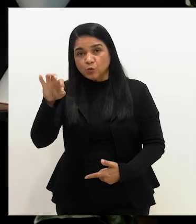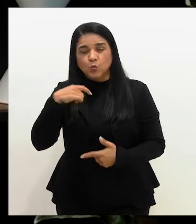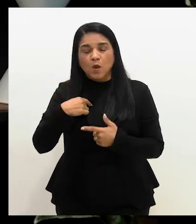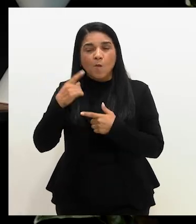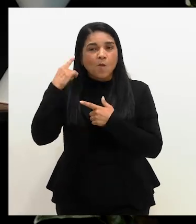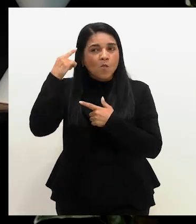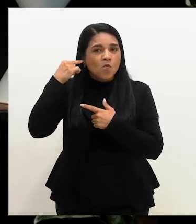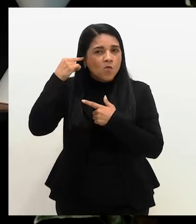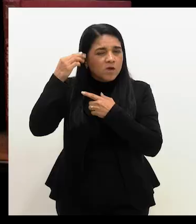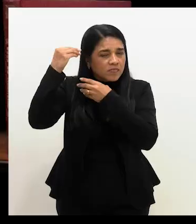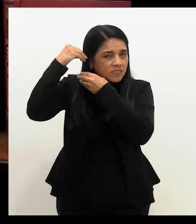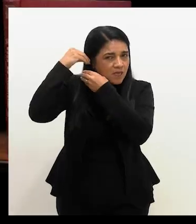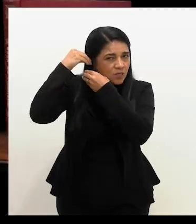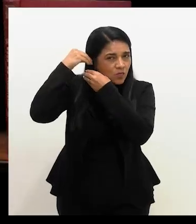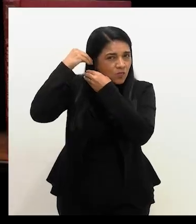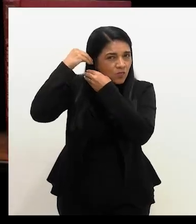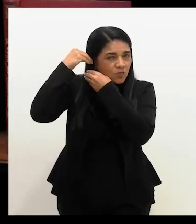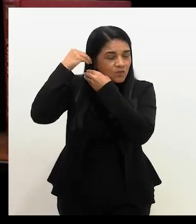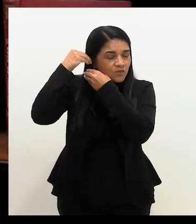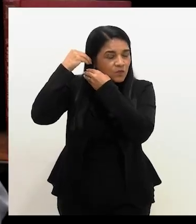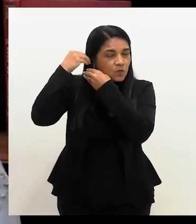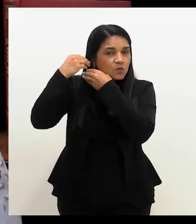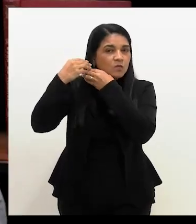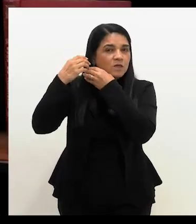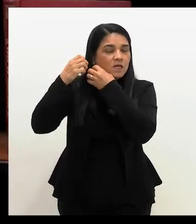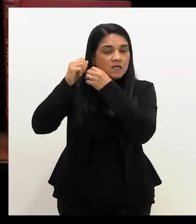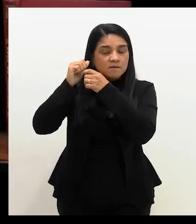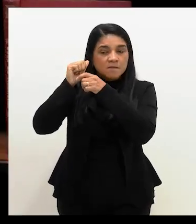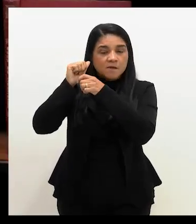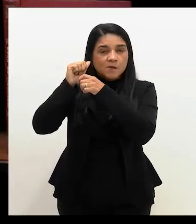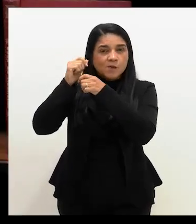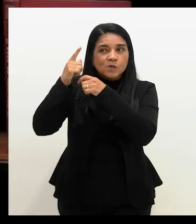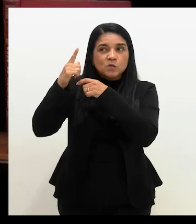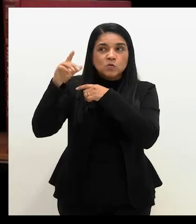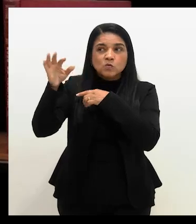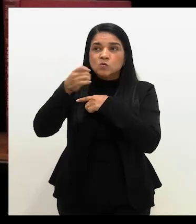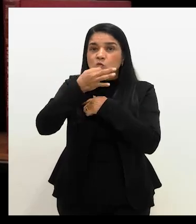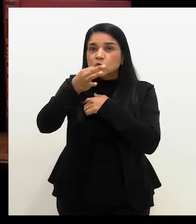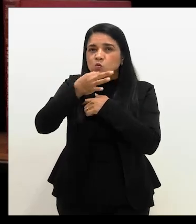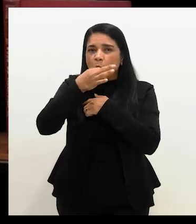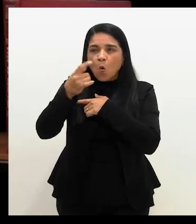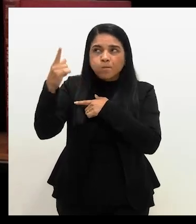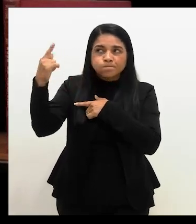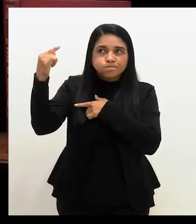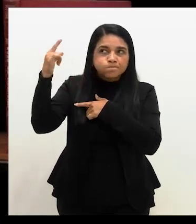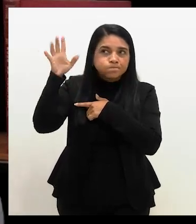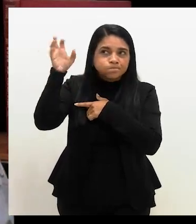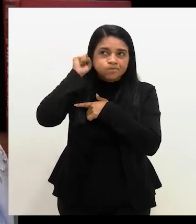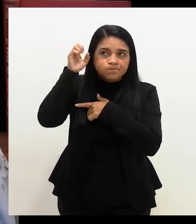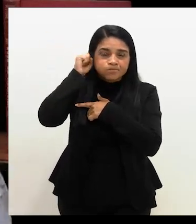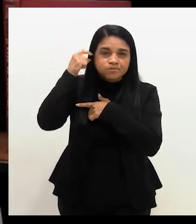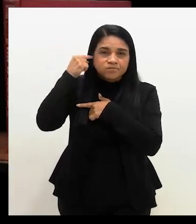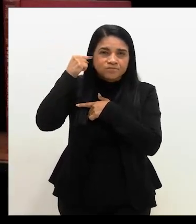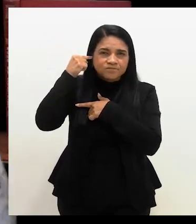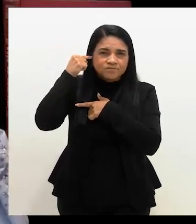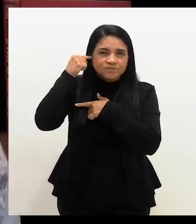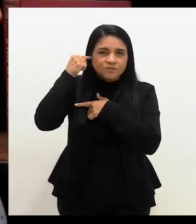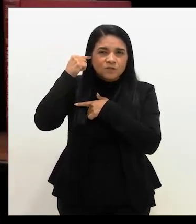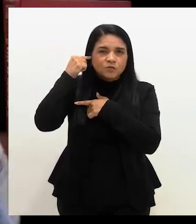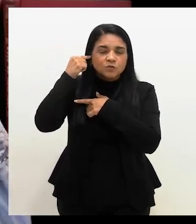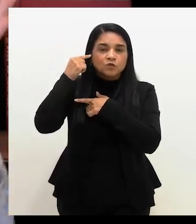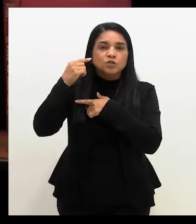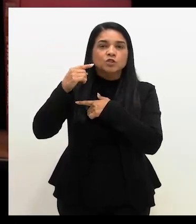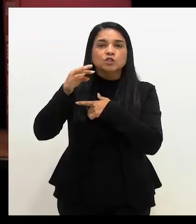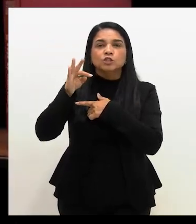tem um músculozinho dentro do ouvido, da orelha interna, em que ele freia essa onda sonora. Ele tenta fazer com que o tímpano